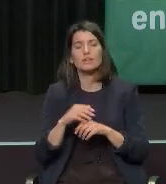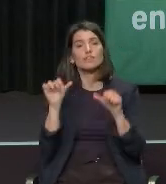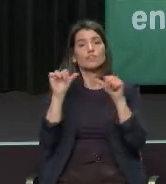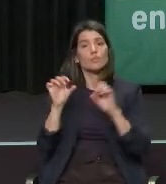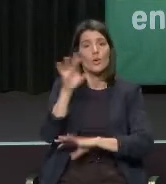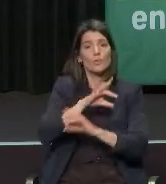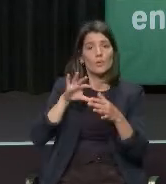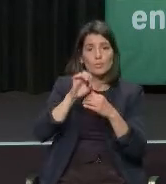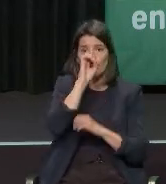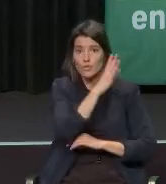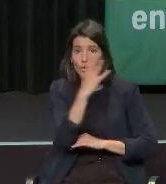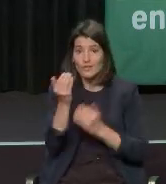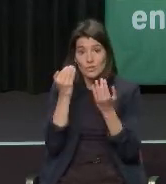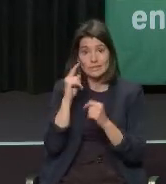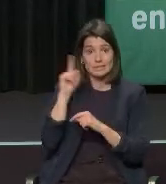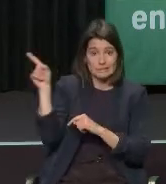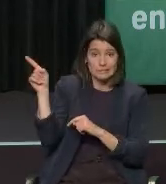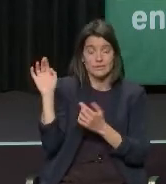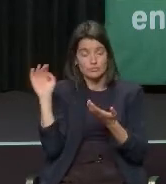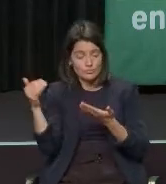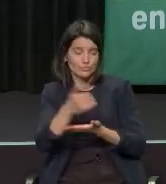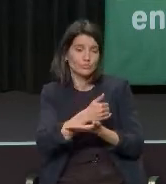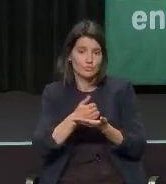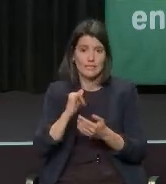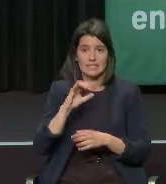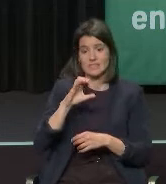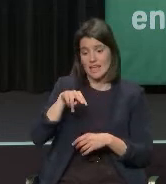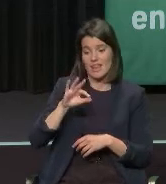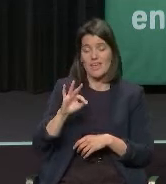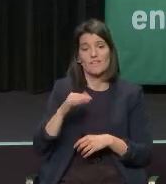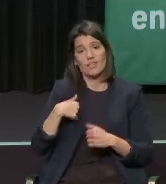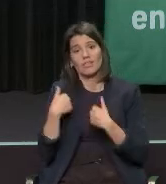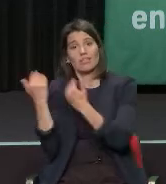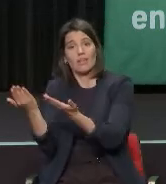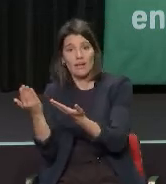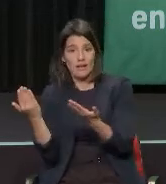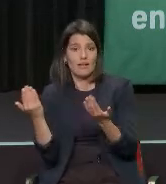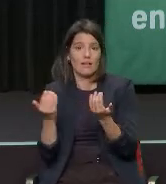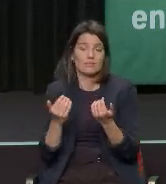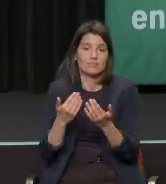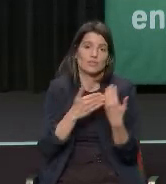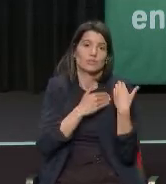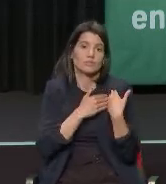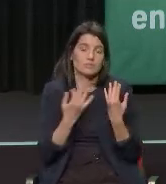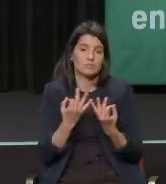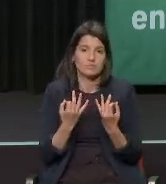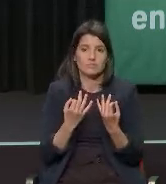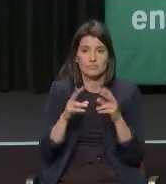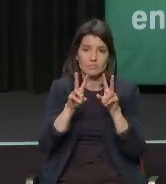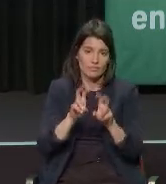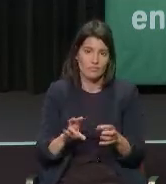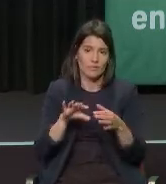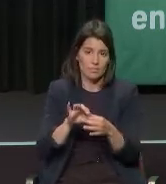sobre Floresta. Portanto, é com base nesta informação produzida pelo ICNF que garantimos as responsabilidades nacionais neste tipo de